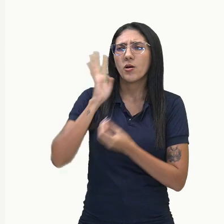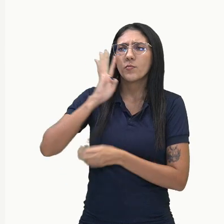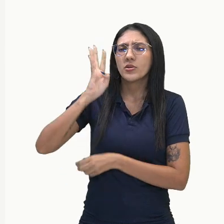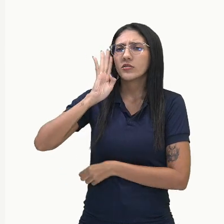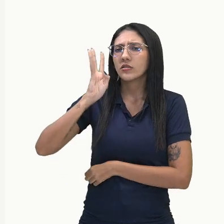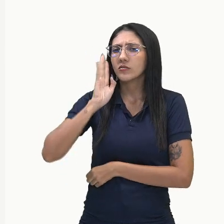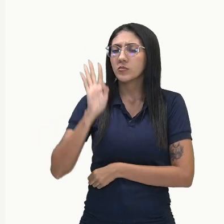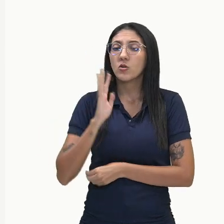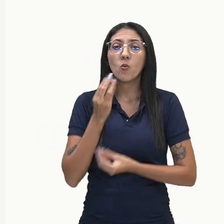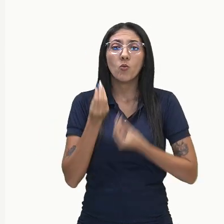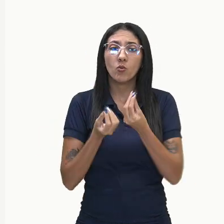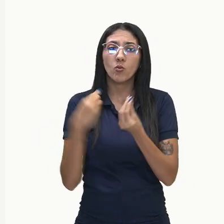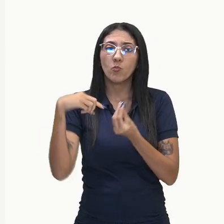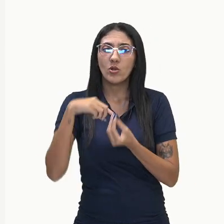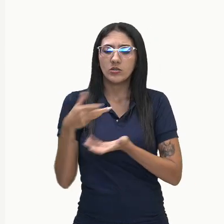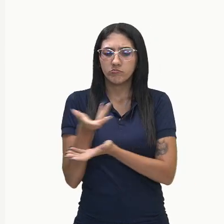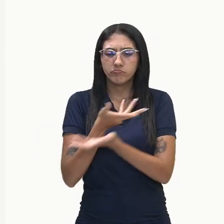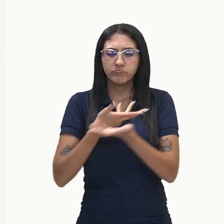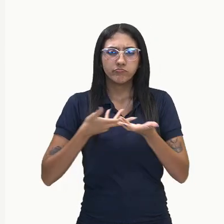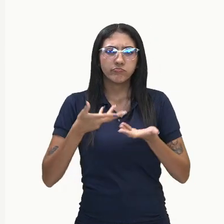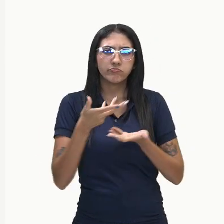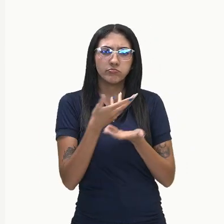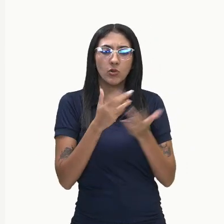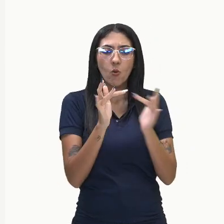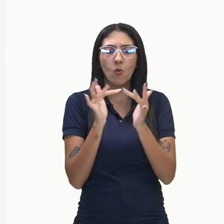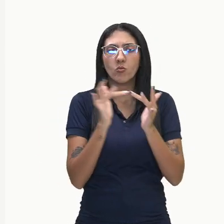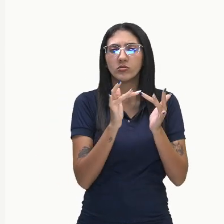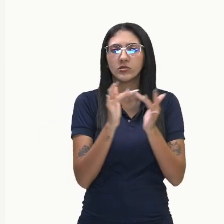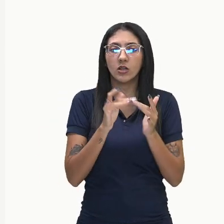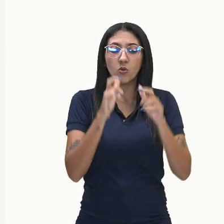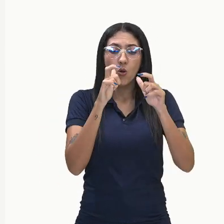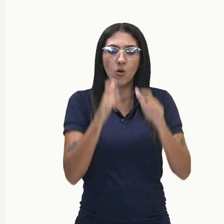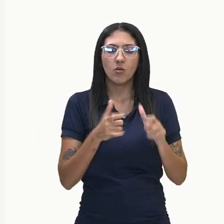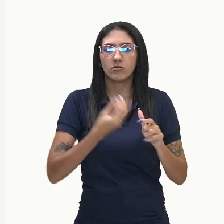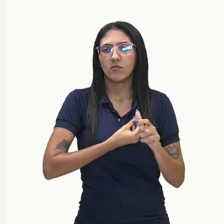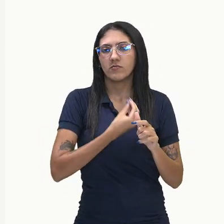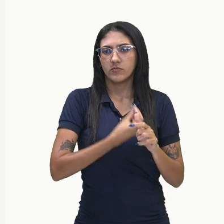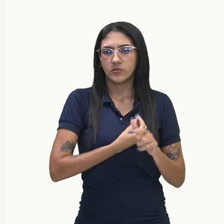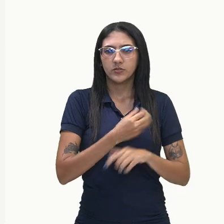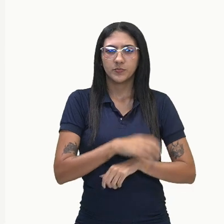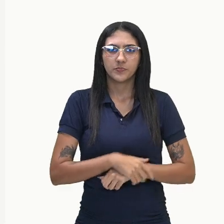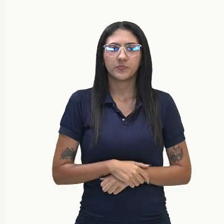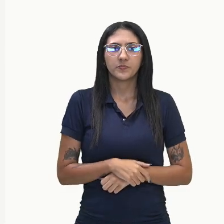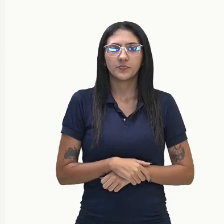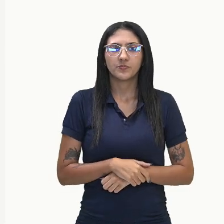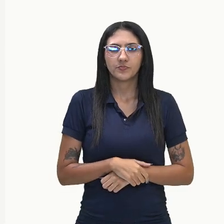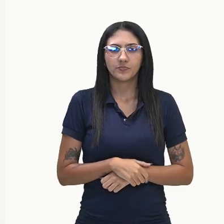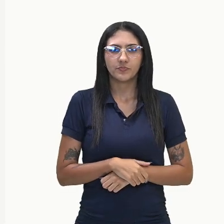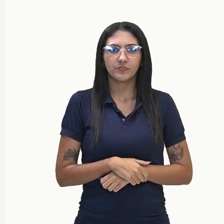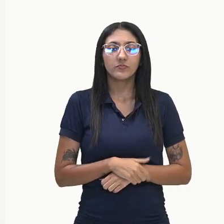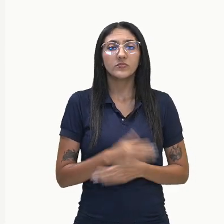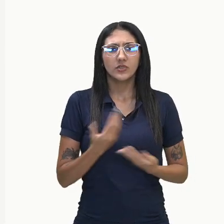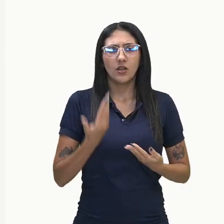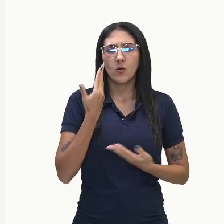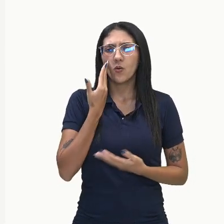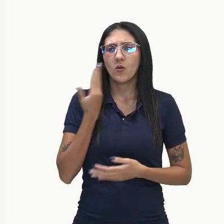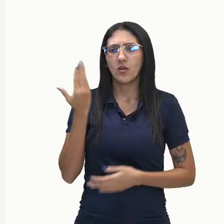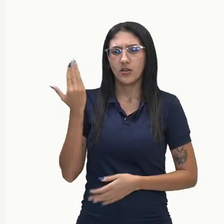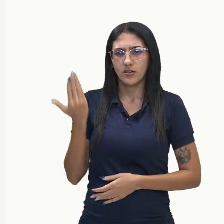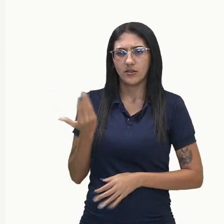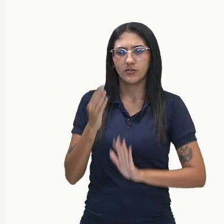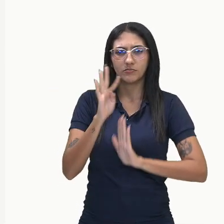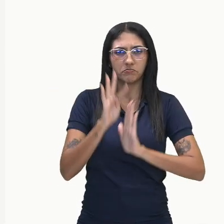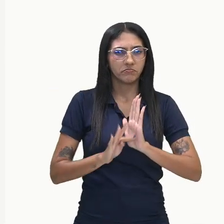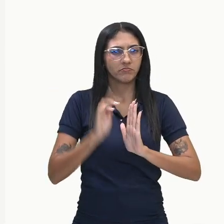e interagiam com o mundo ao seu redor. Então, o texto ele deixa muito bem claro